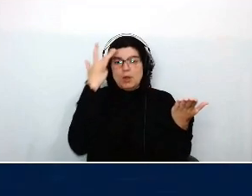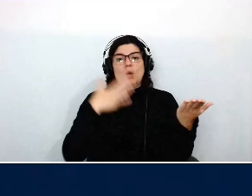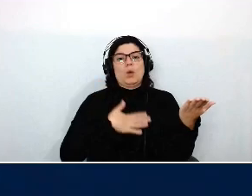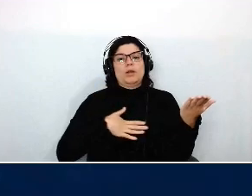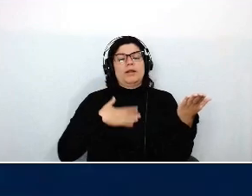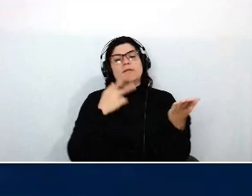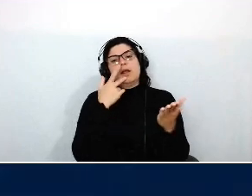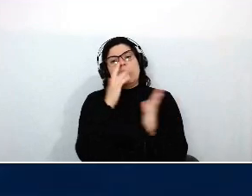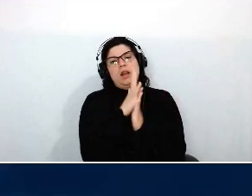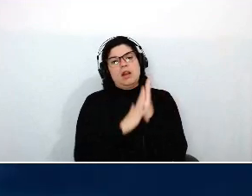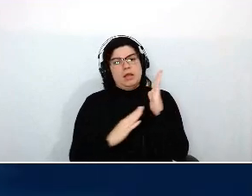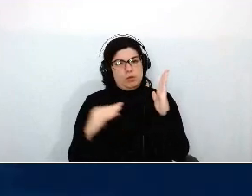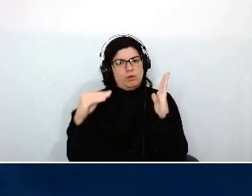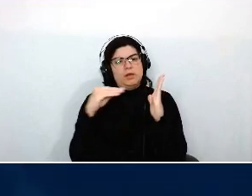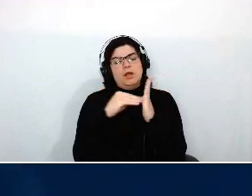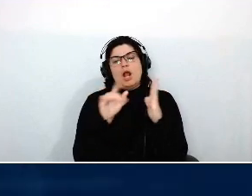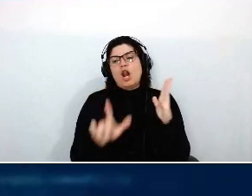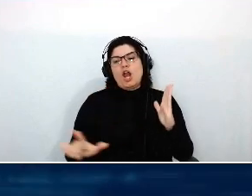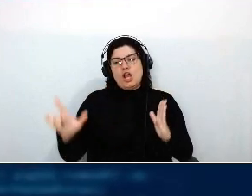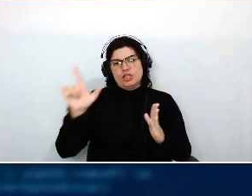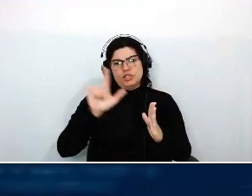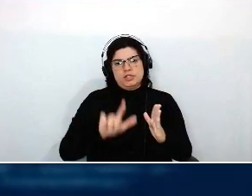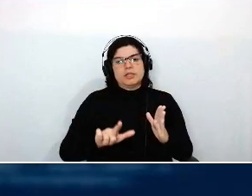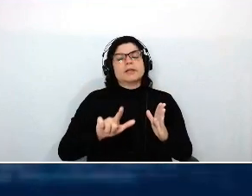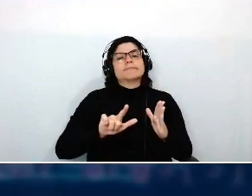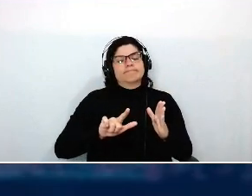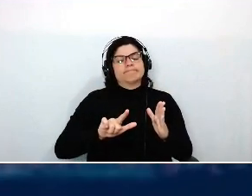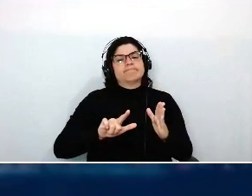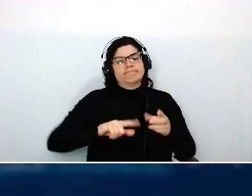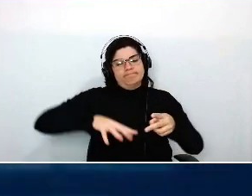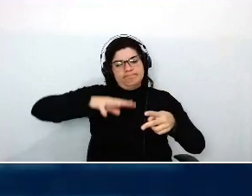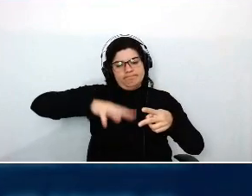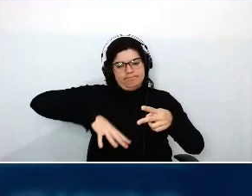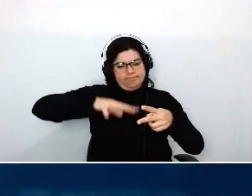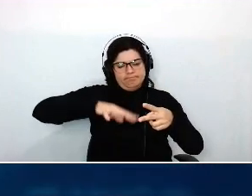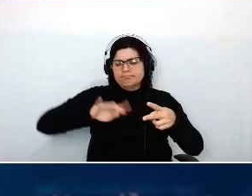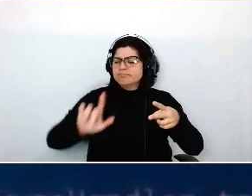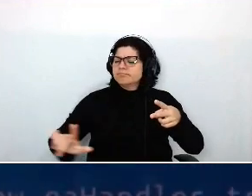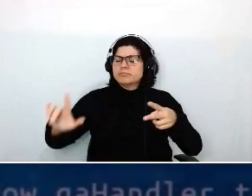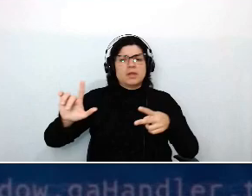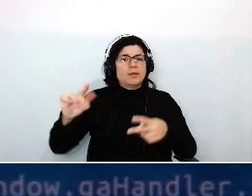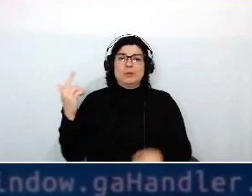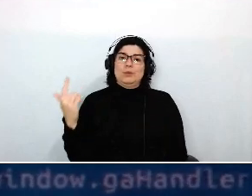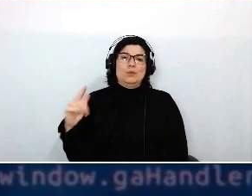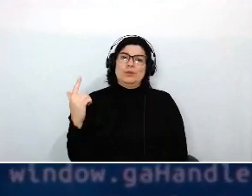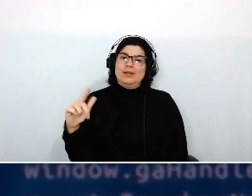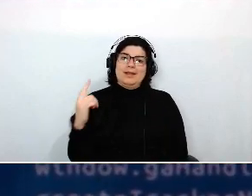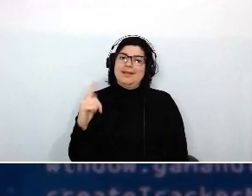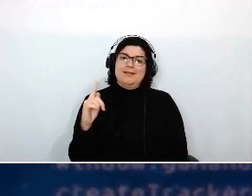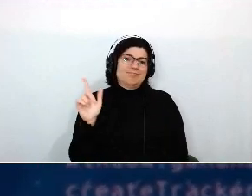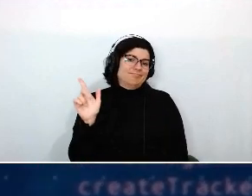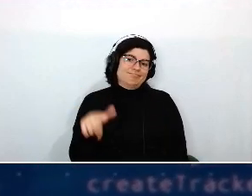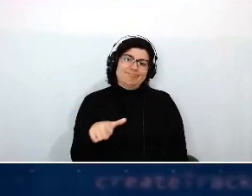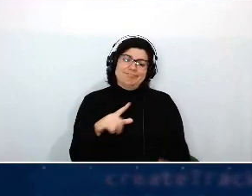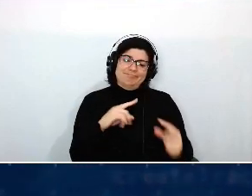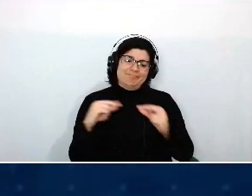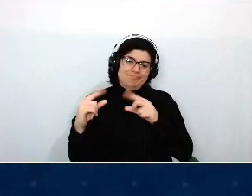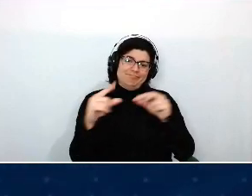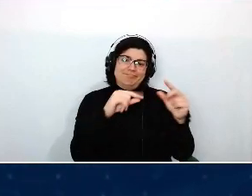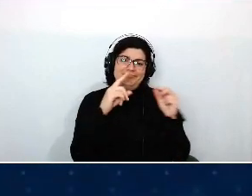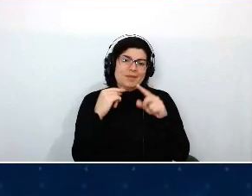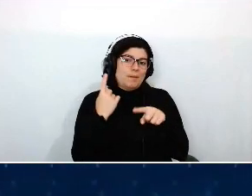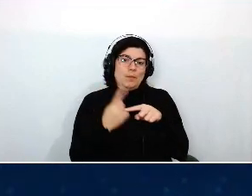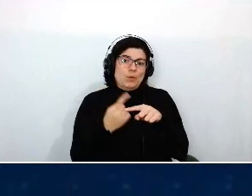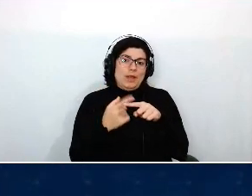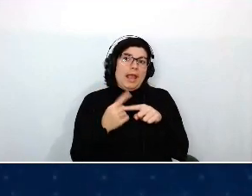de programação, lógica de programação. Né? Vou repetir que lógica de programação não existe. Frase polêmica. Porque não existe a